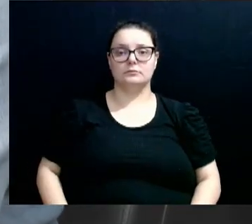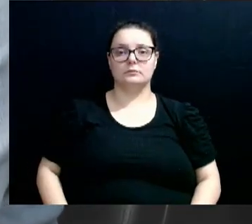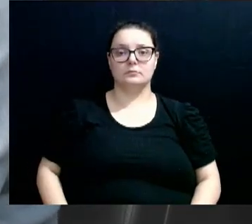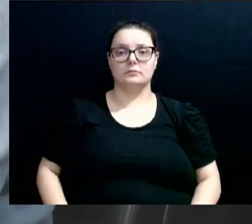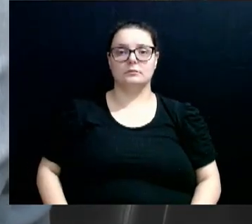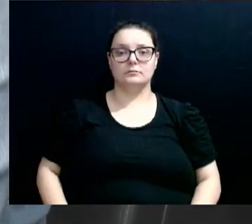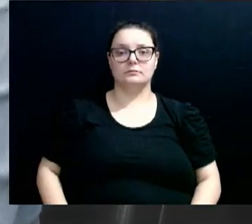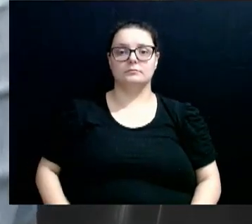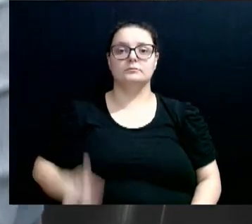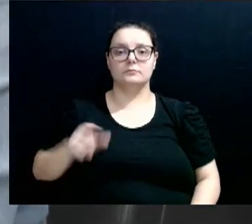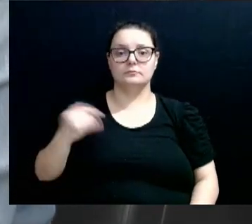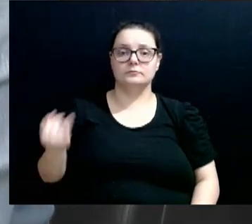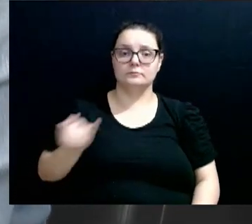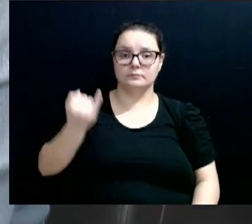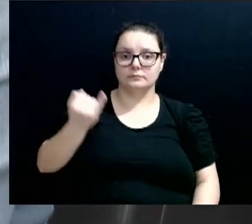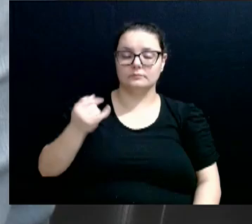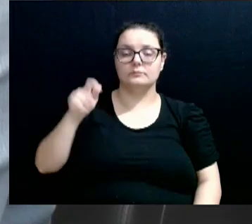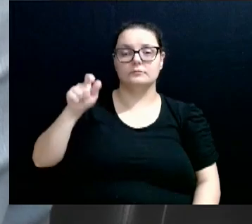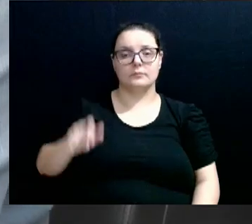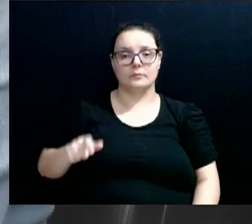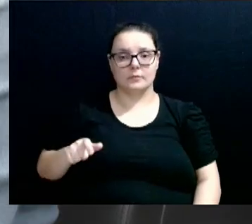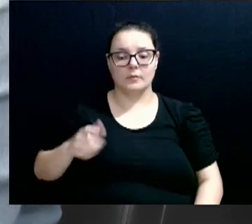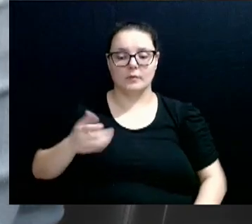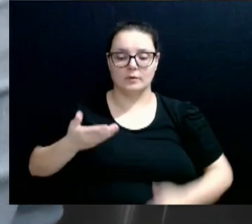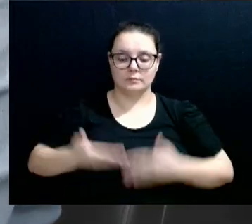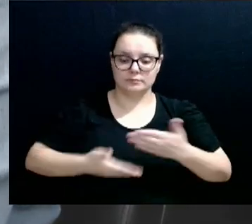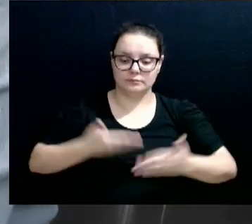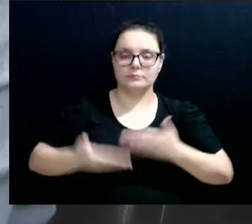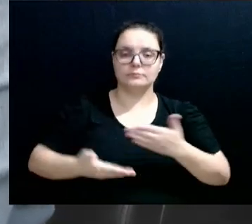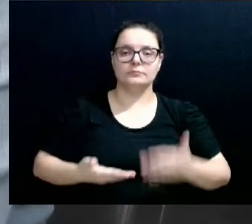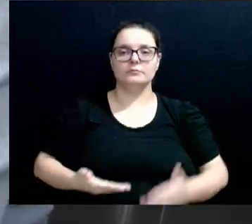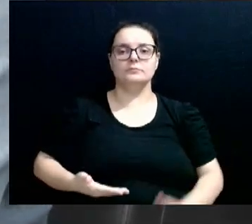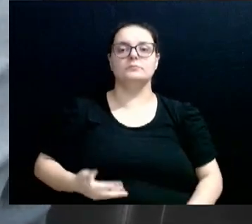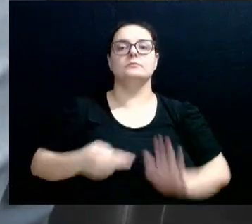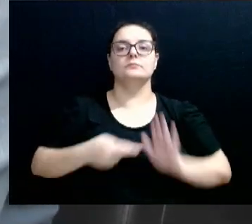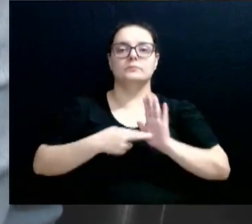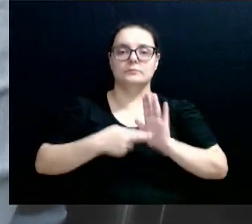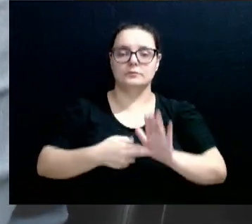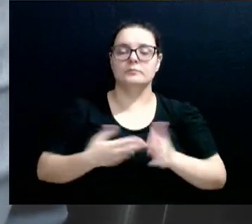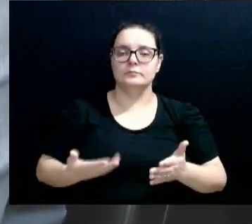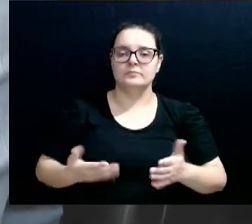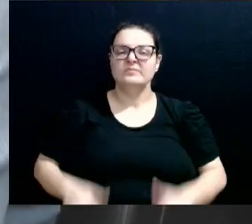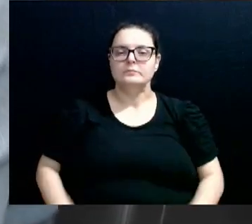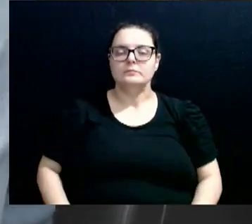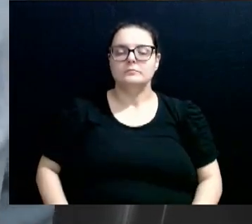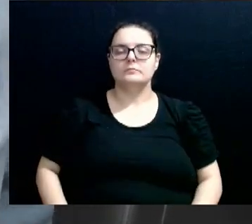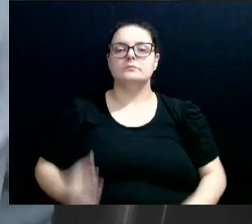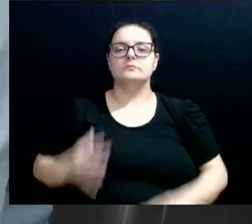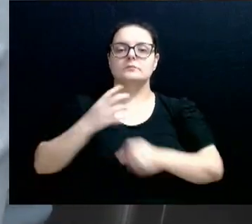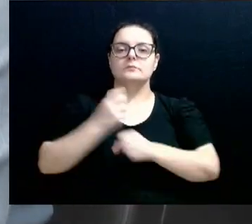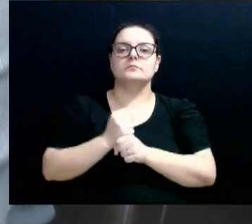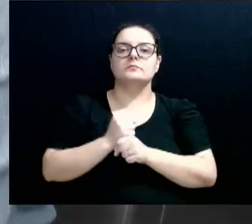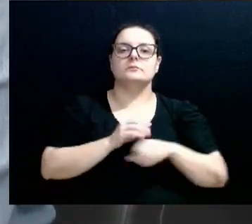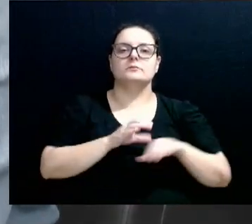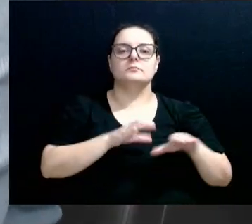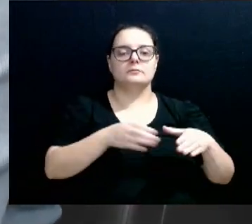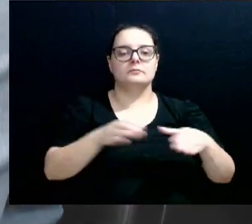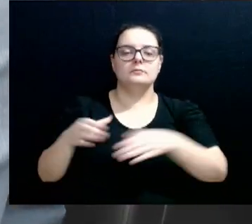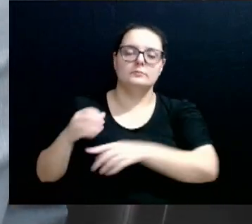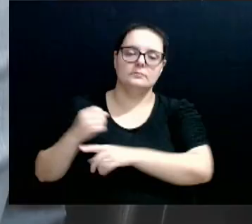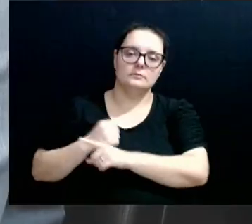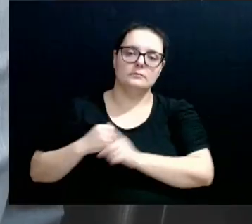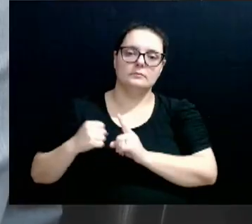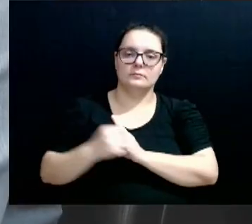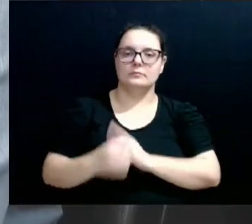que essa pessoa que vá servir, ela seja representativa desse conjunto social, né? Então, nós temos que ter